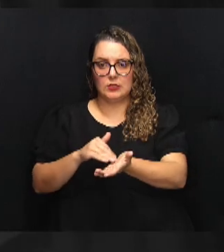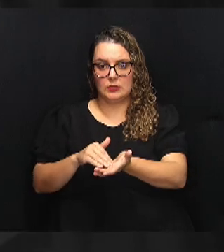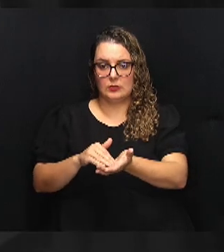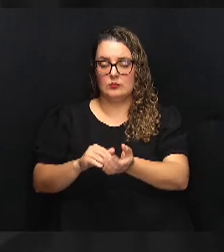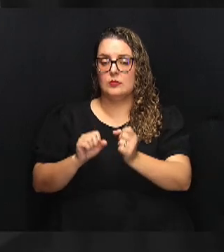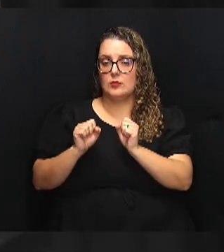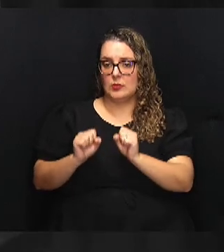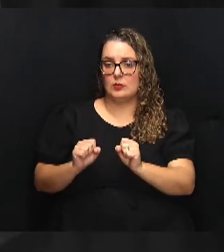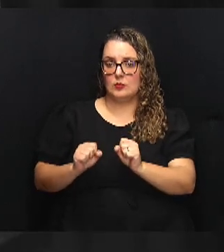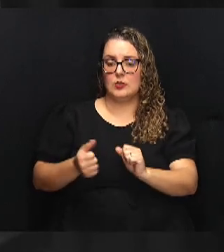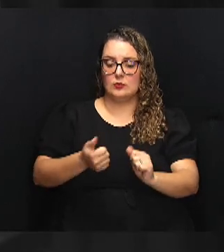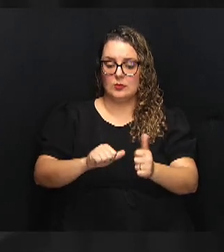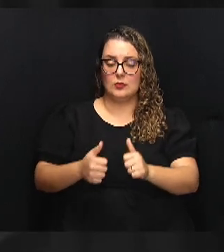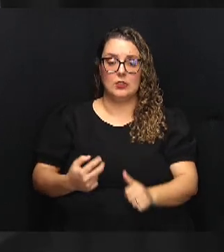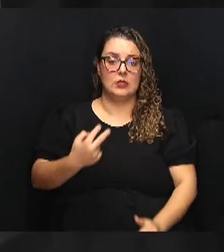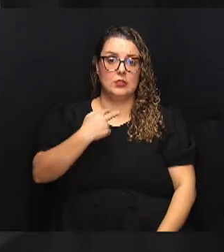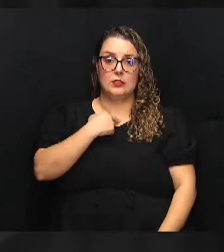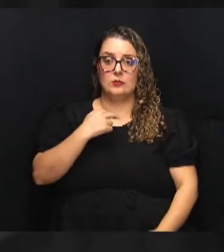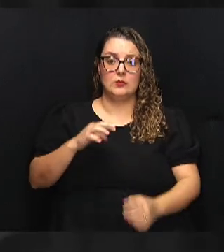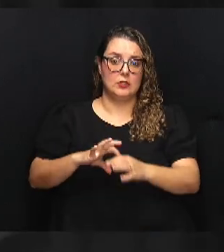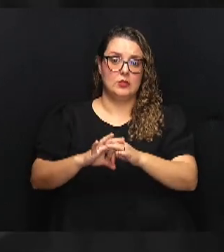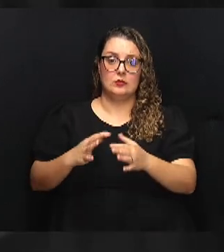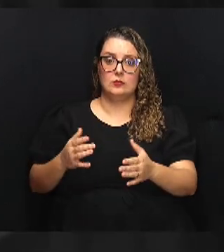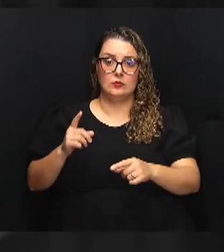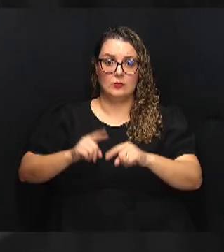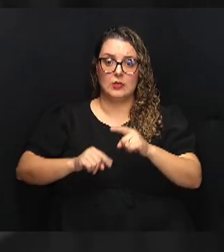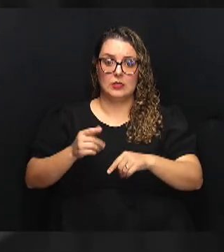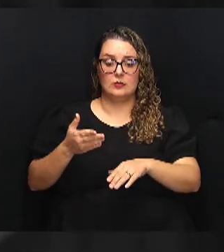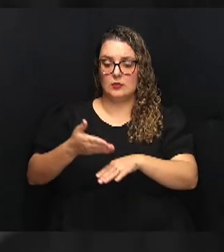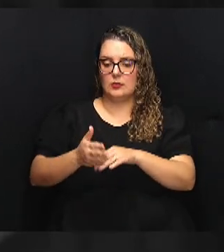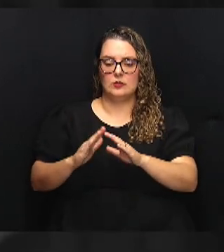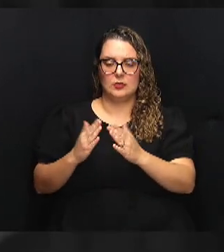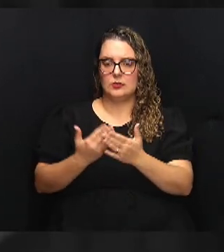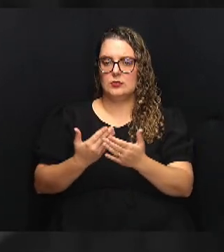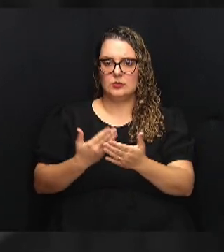realmente façam essa avaliação. A gente não pode deixar entrar material na escola que seja